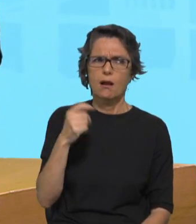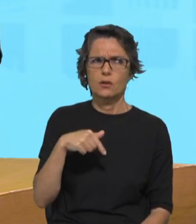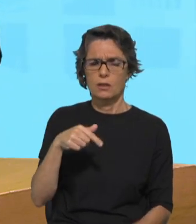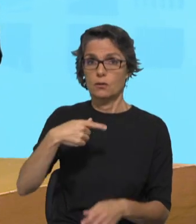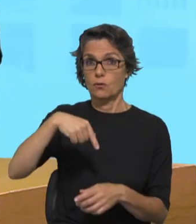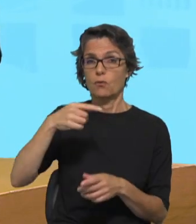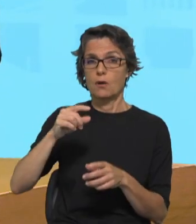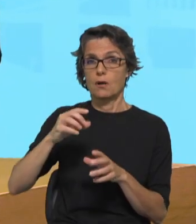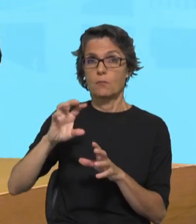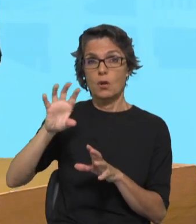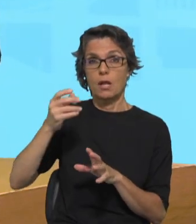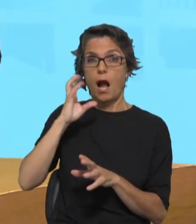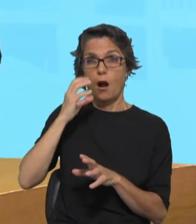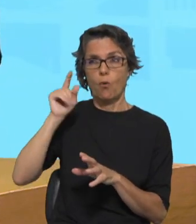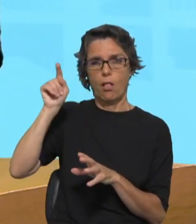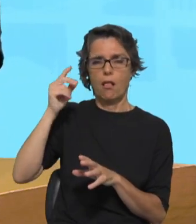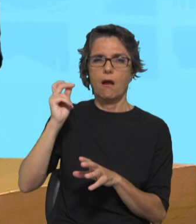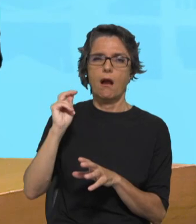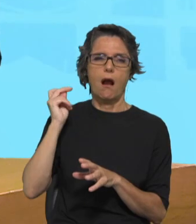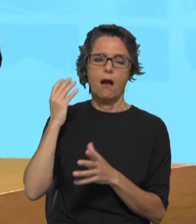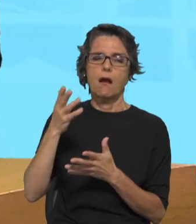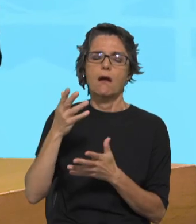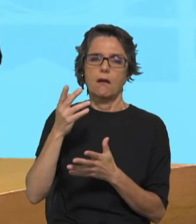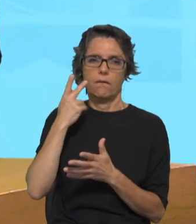anos, quase desde há 30 anos que eu vou lá